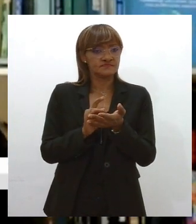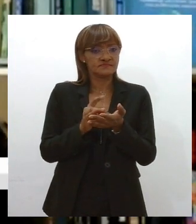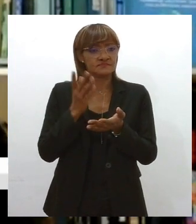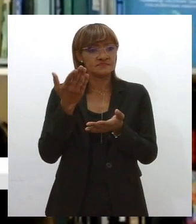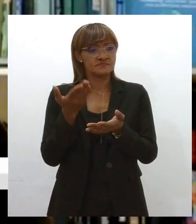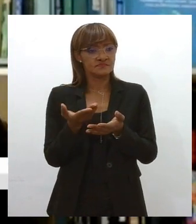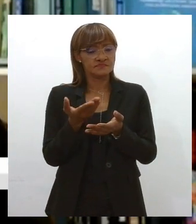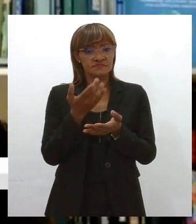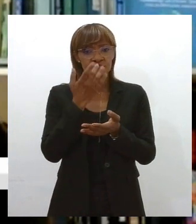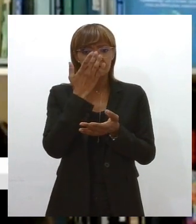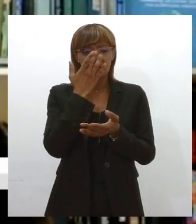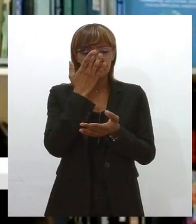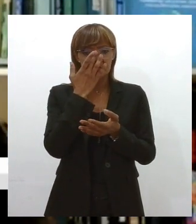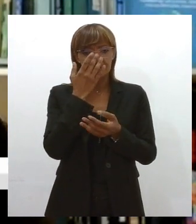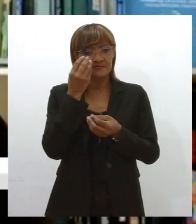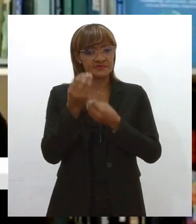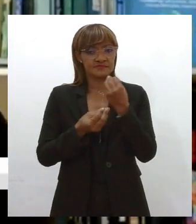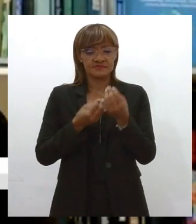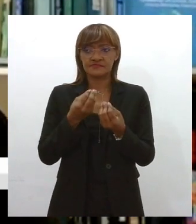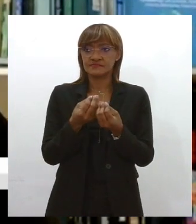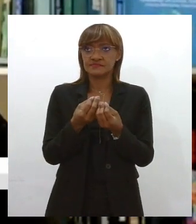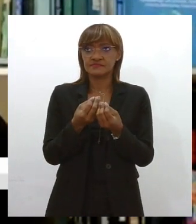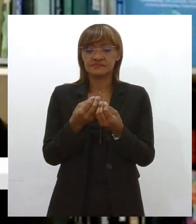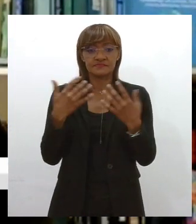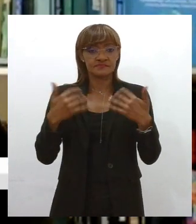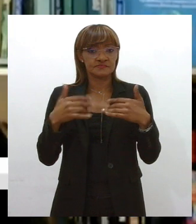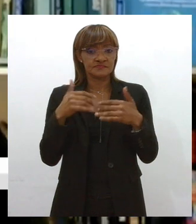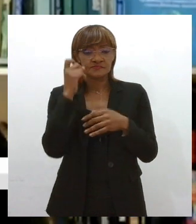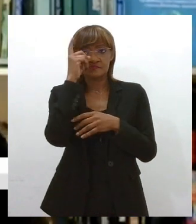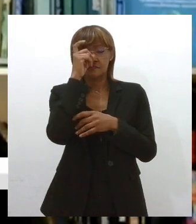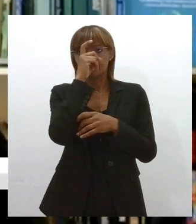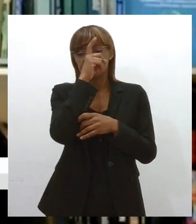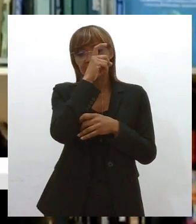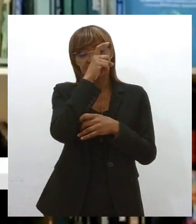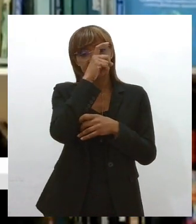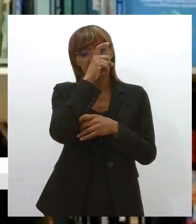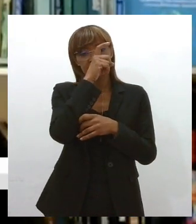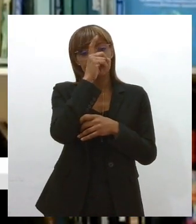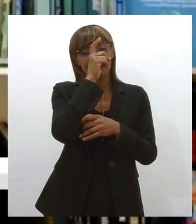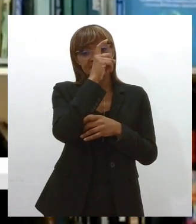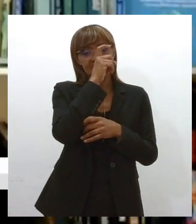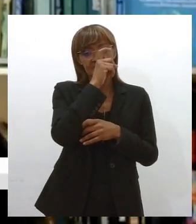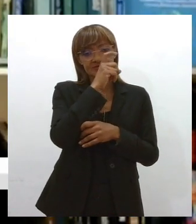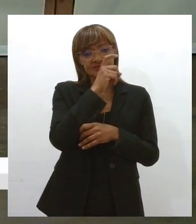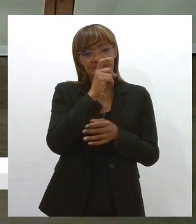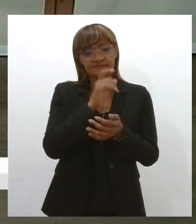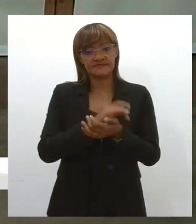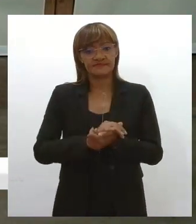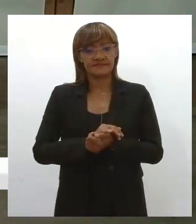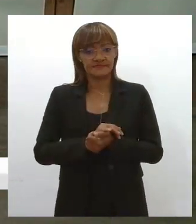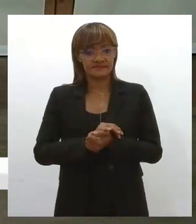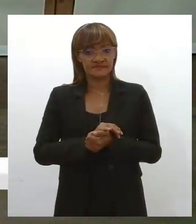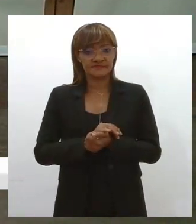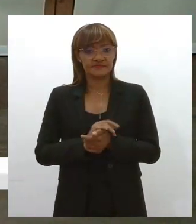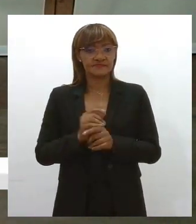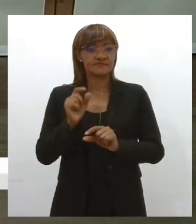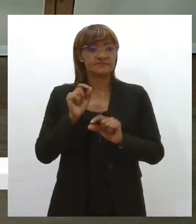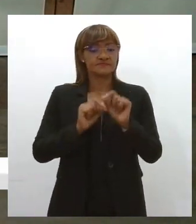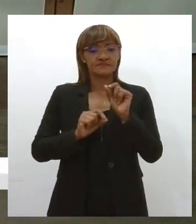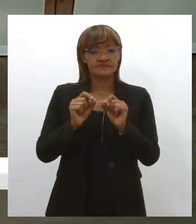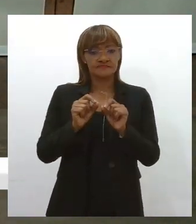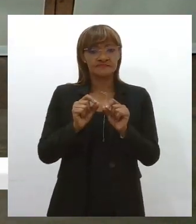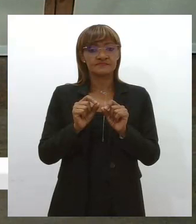essa questão um pouco mais difícil de se relacionar com isso, sabe? É isso que te